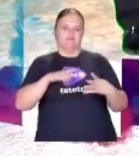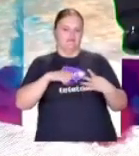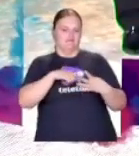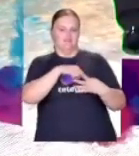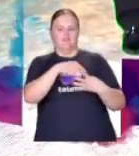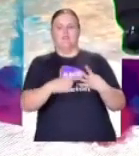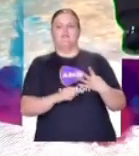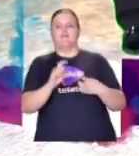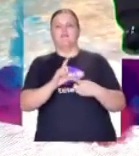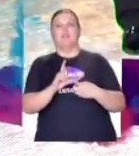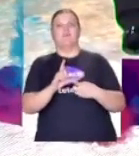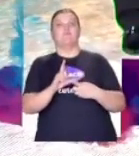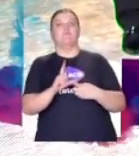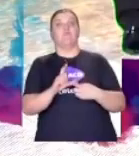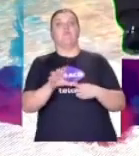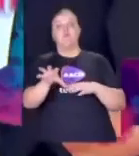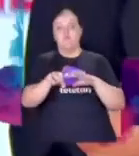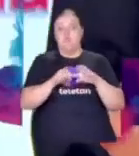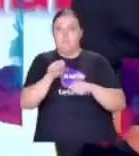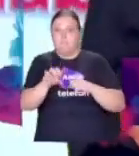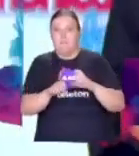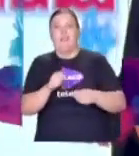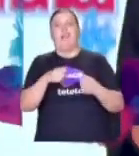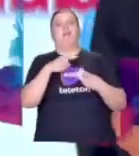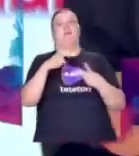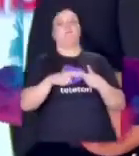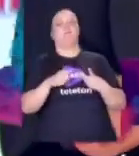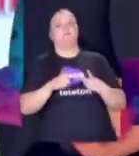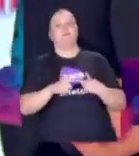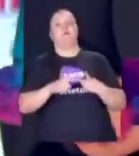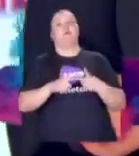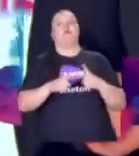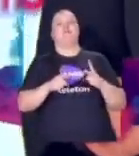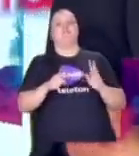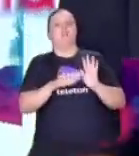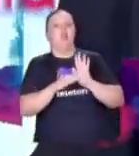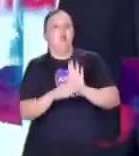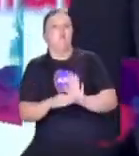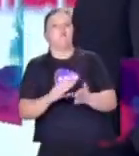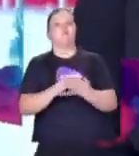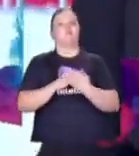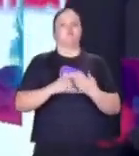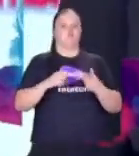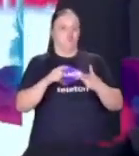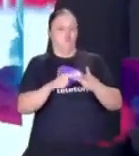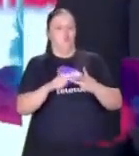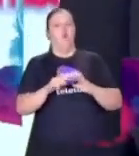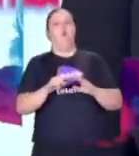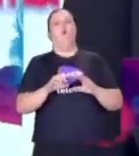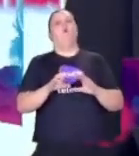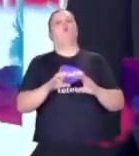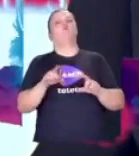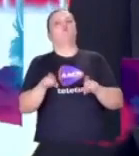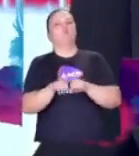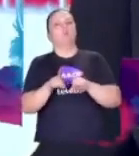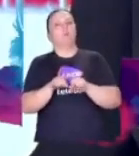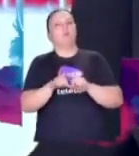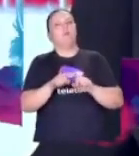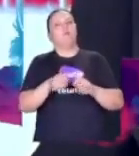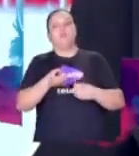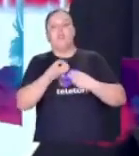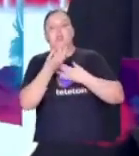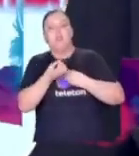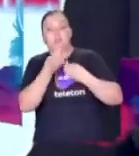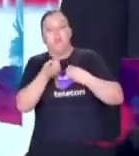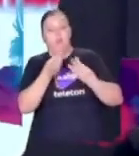corretores, os colaboradores, os clientes e a comunidade. Porque a comunidade é muito importante. Então, a gente, sim,